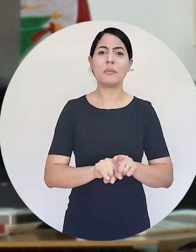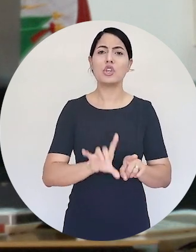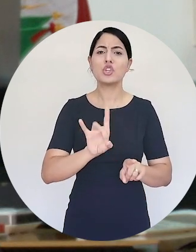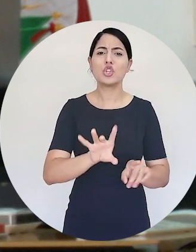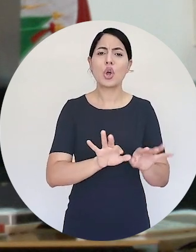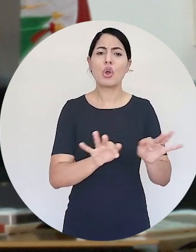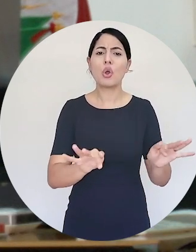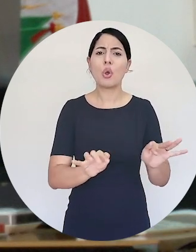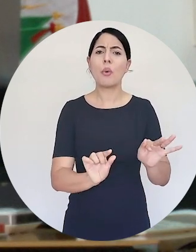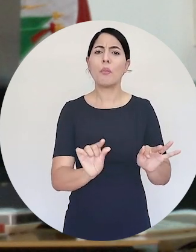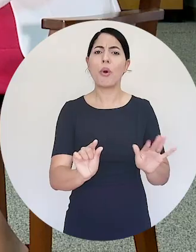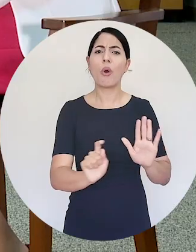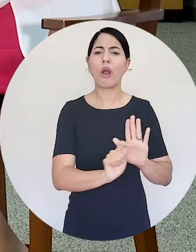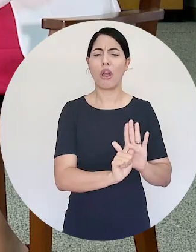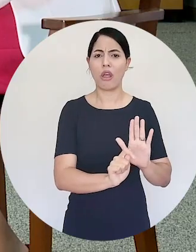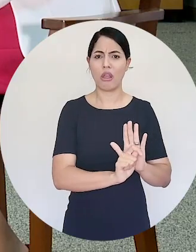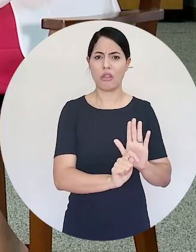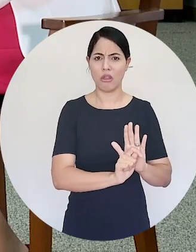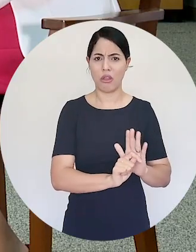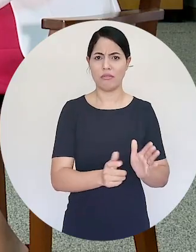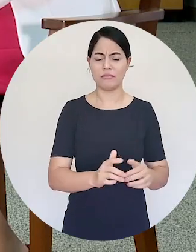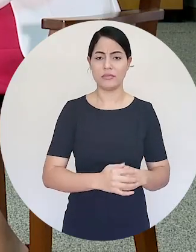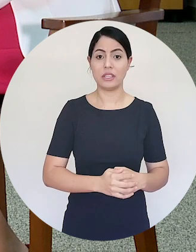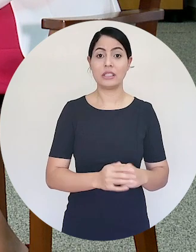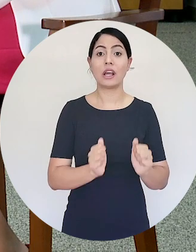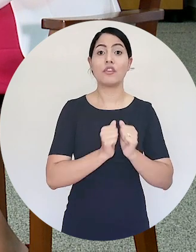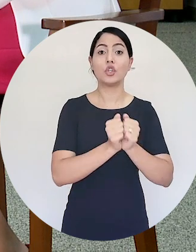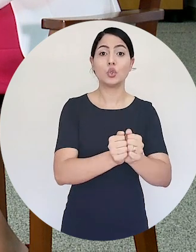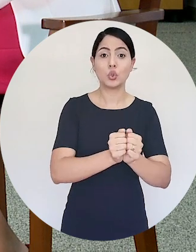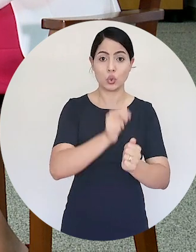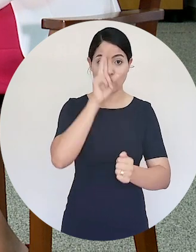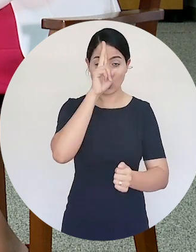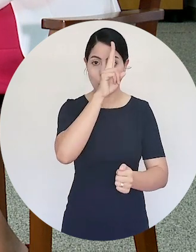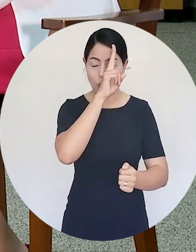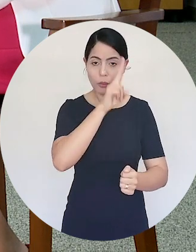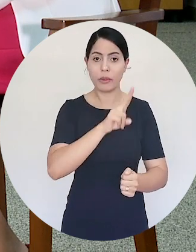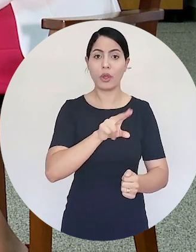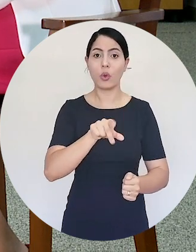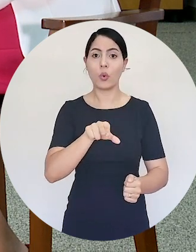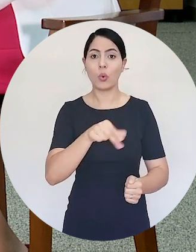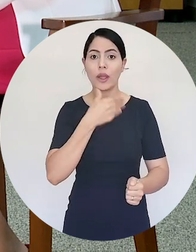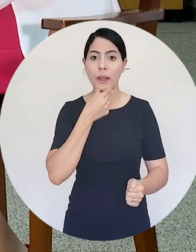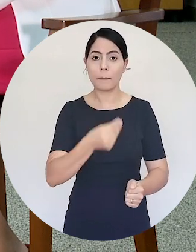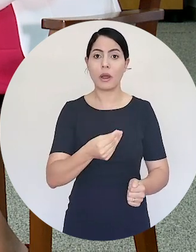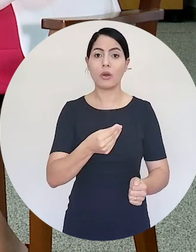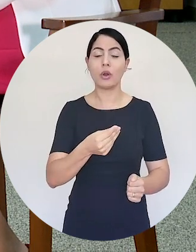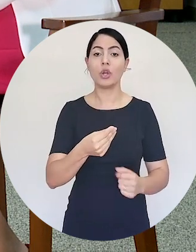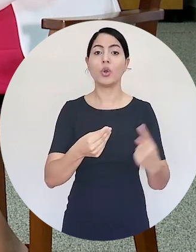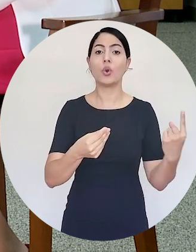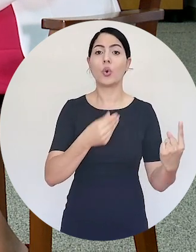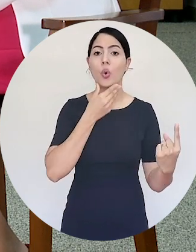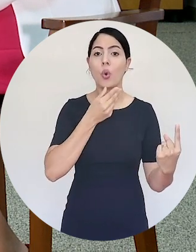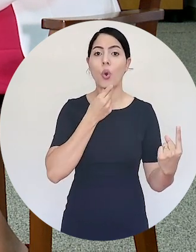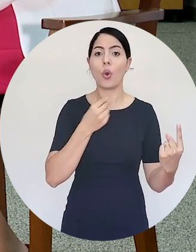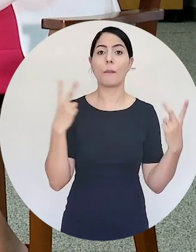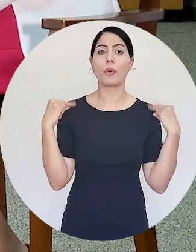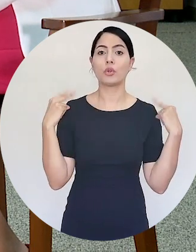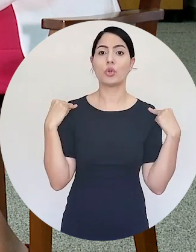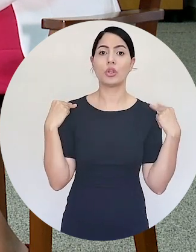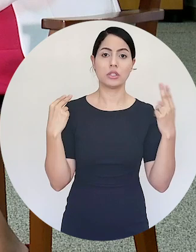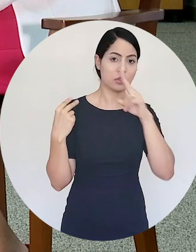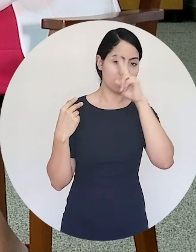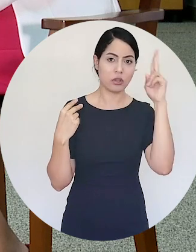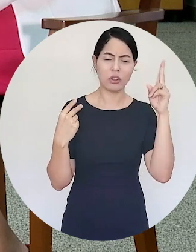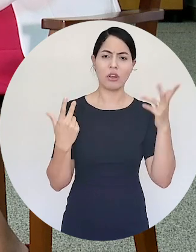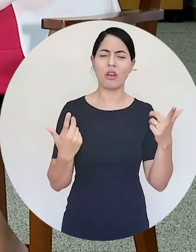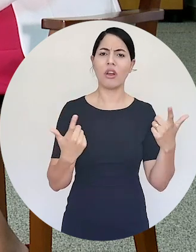porte. Ela estava num Uber com o irmão e o motorista do Uber. A polícia dispensou os dois,